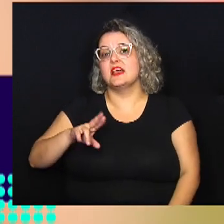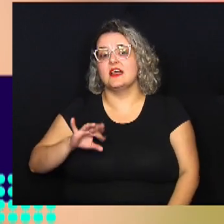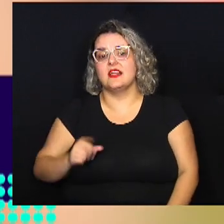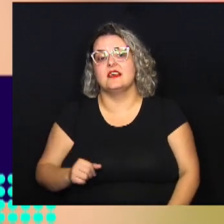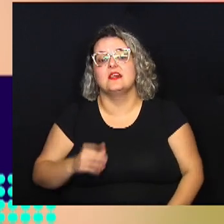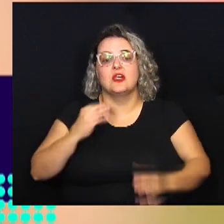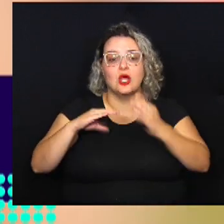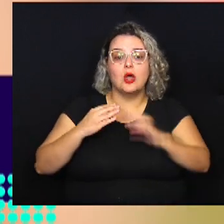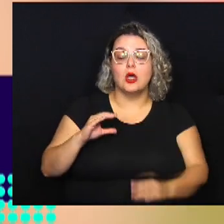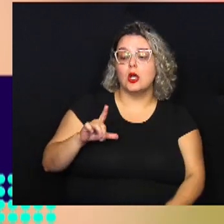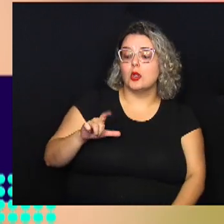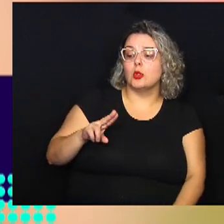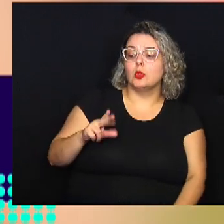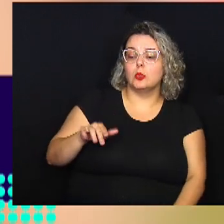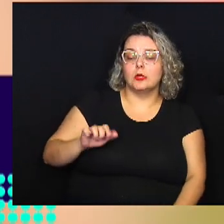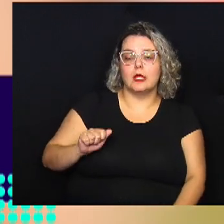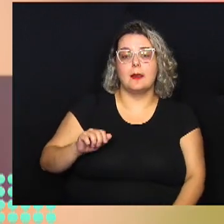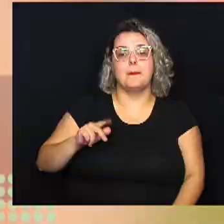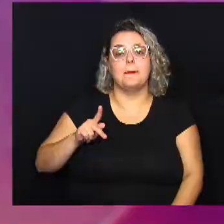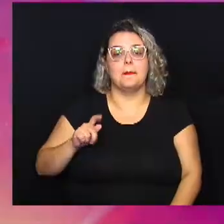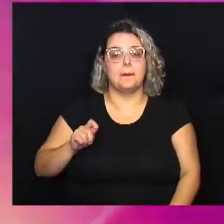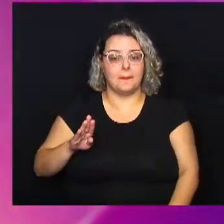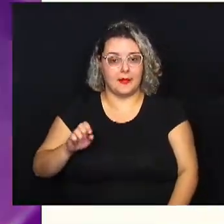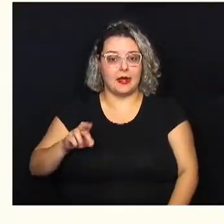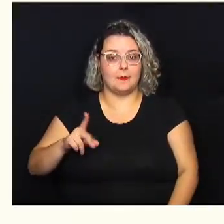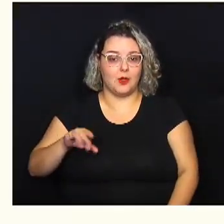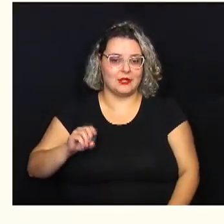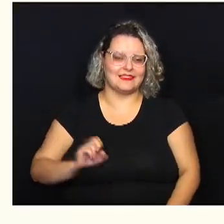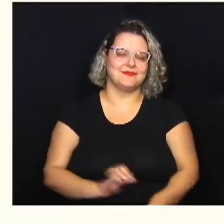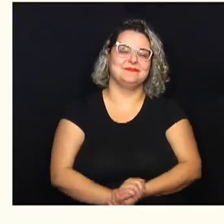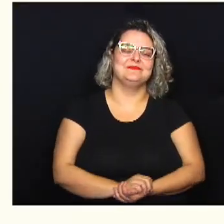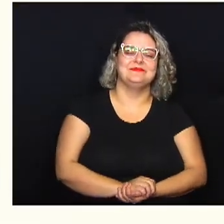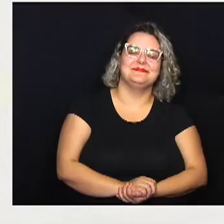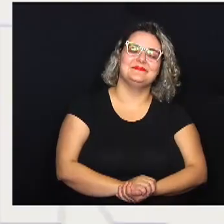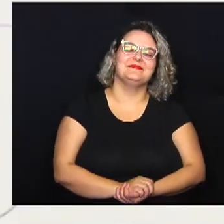Lula Barbosa e Banda. O evento é gratuito.